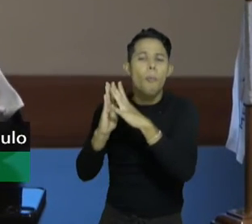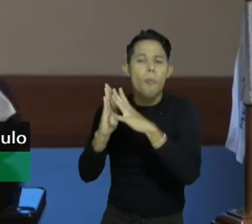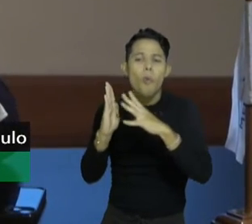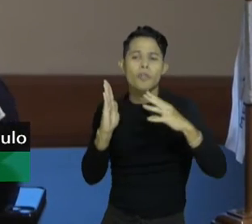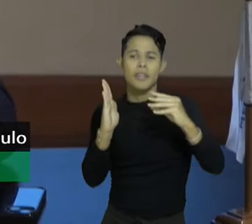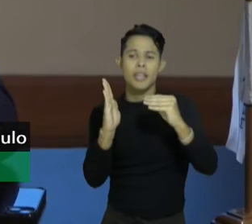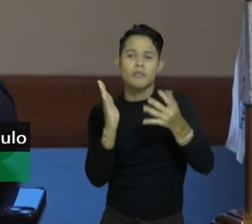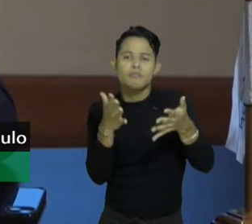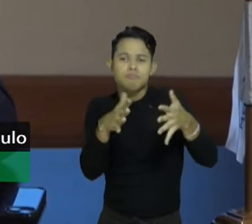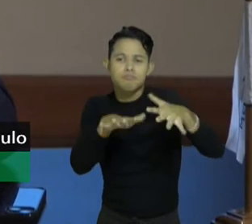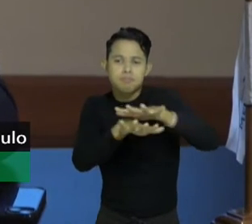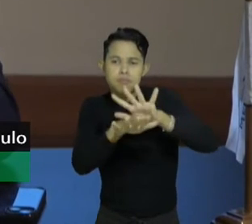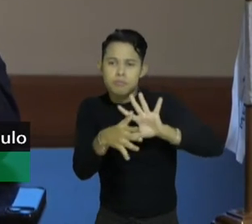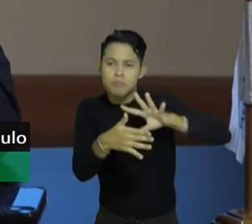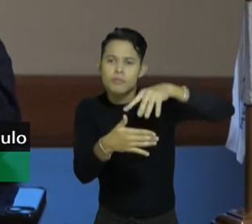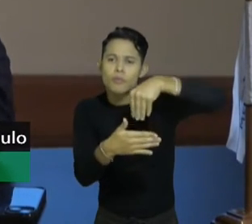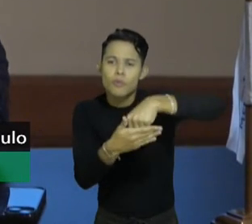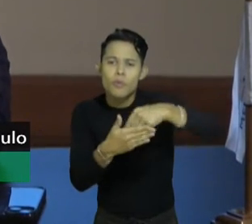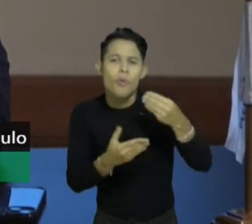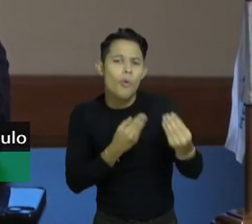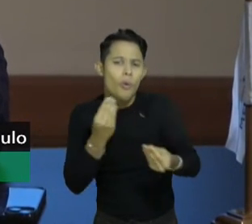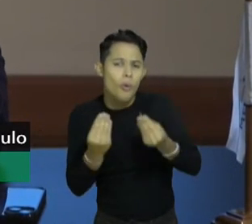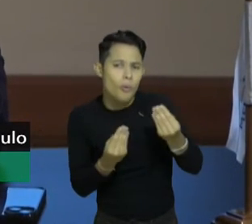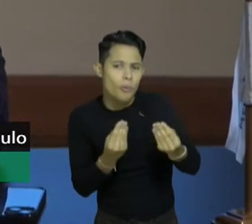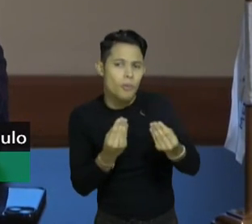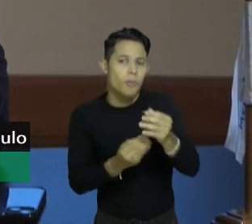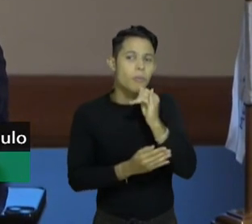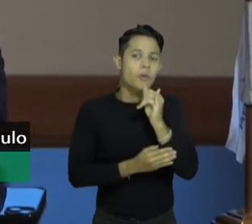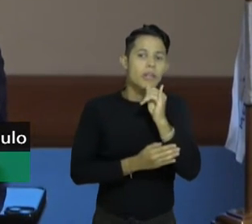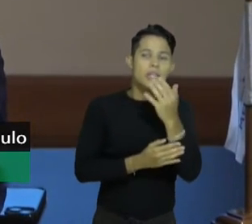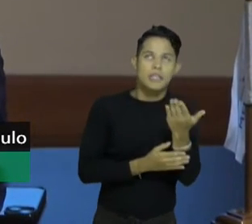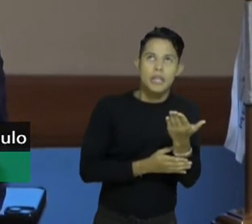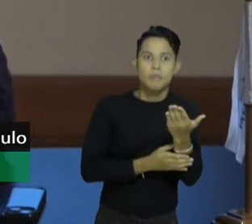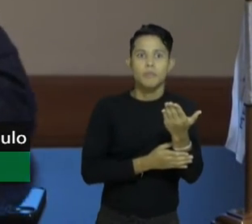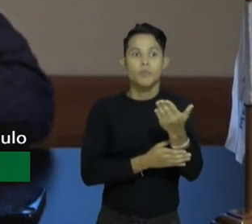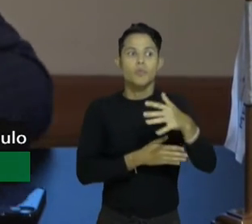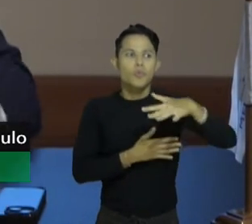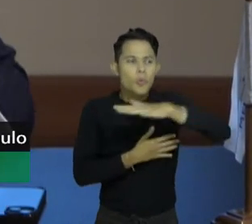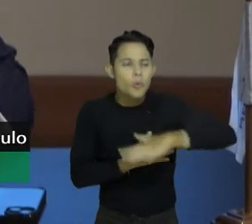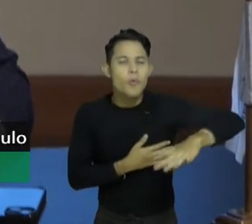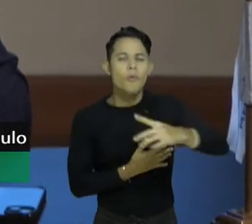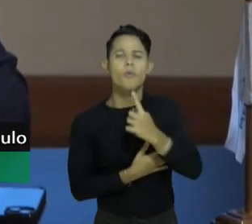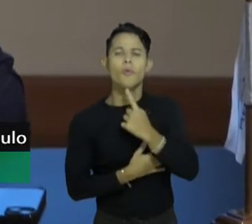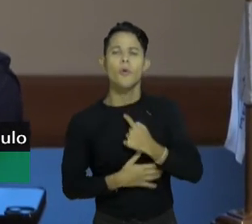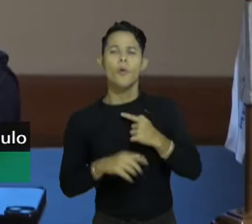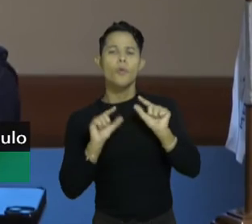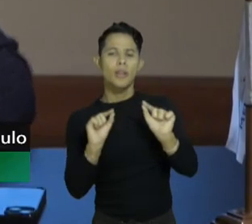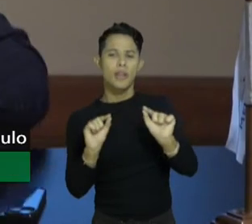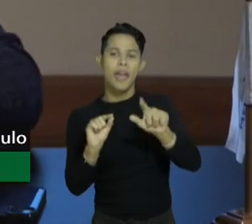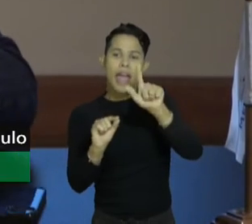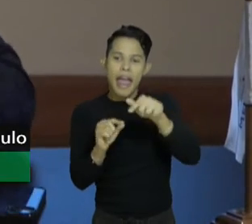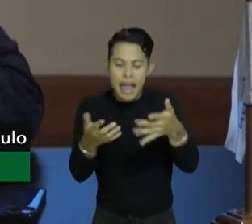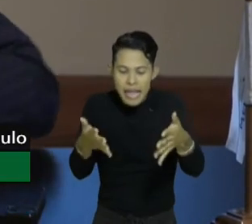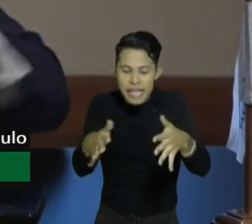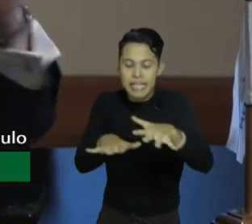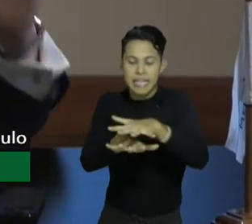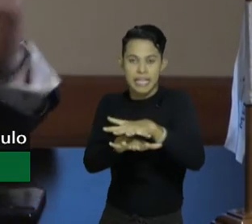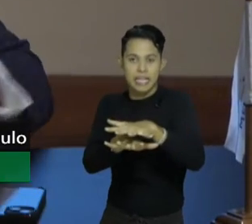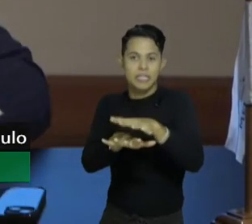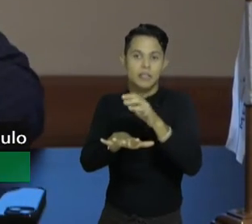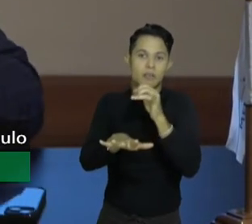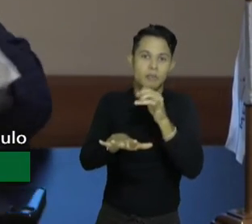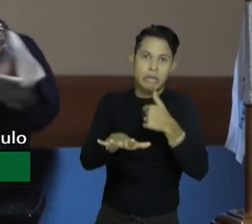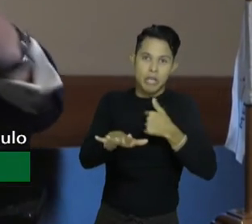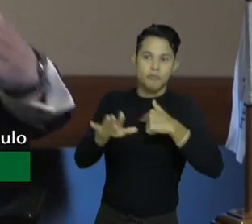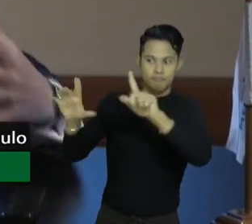gente tá falando e mais a gente almeja a gente deseja é uma integração eh que eu chamei no